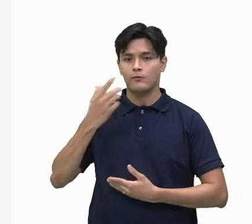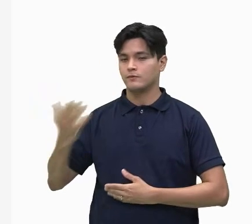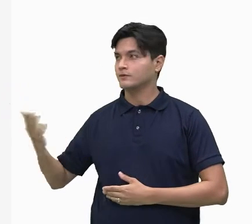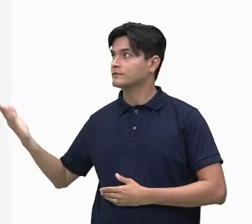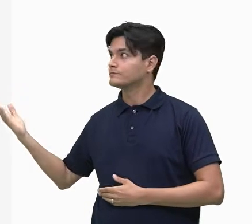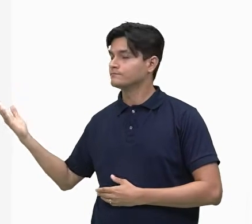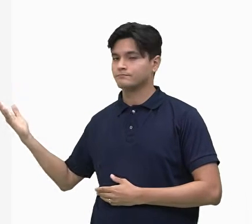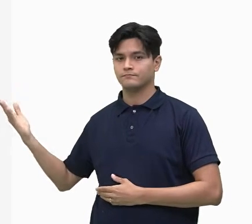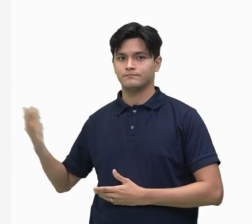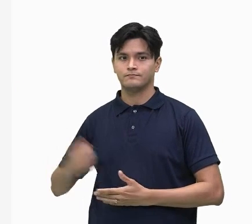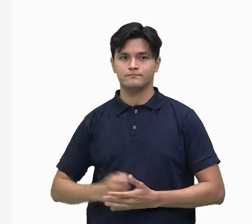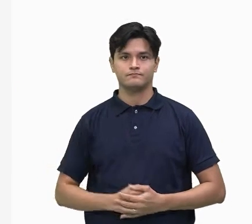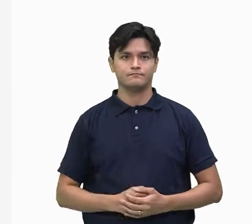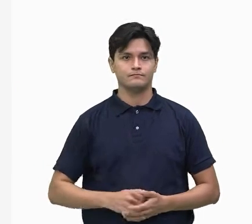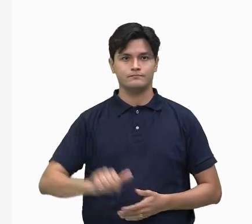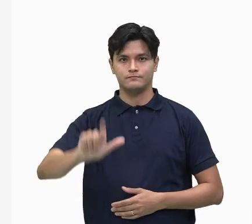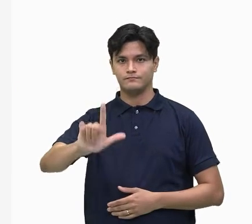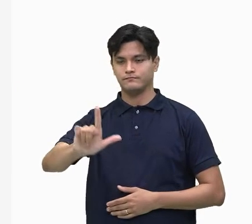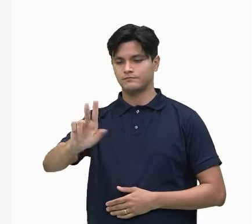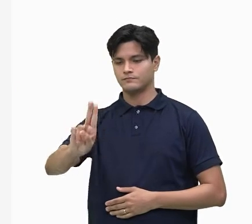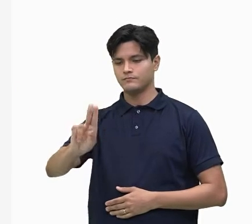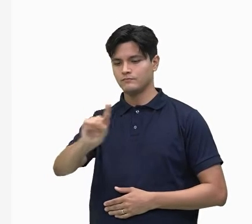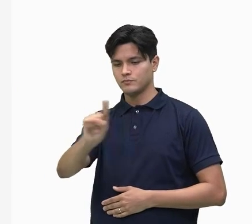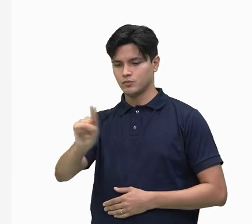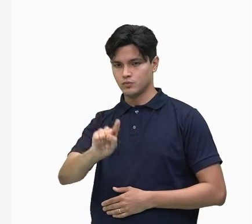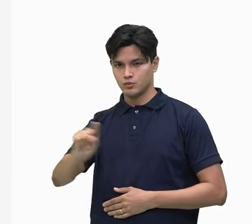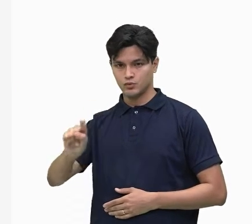A luz, ela é